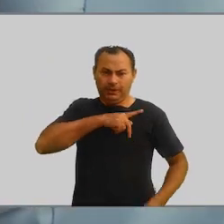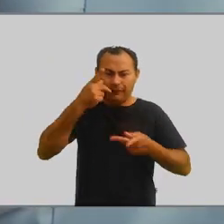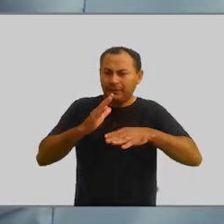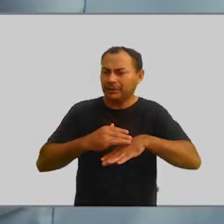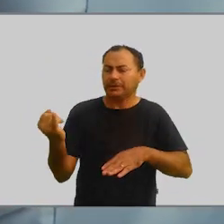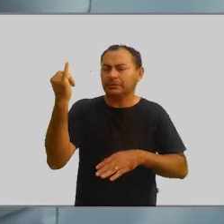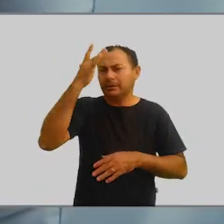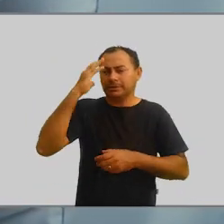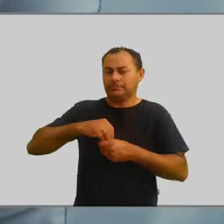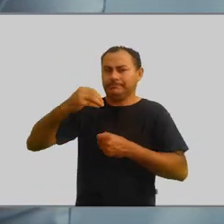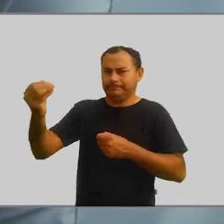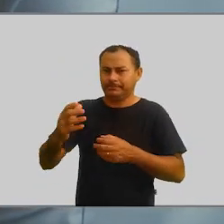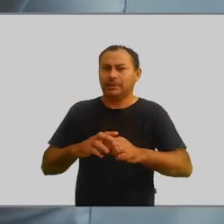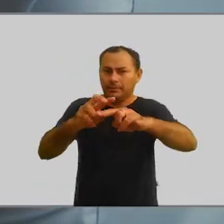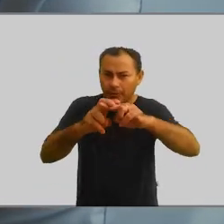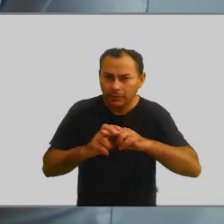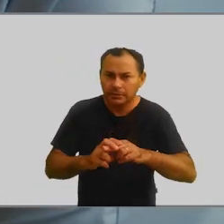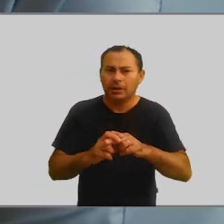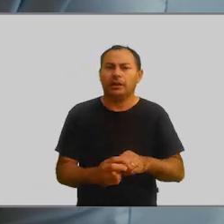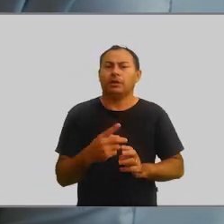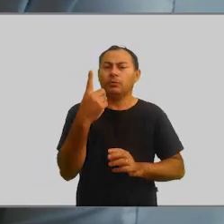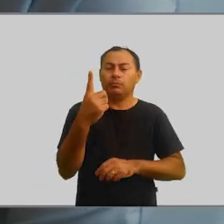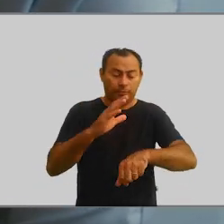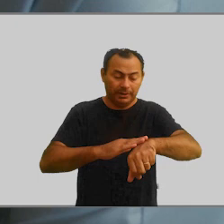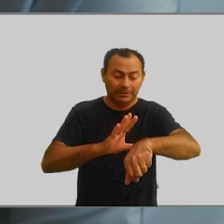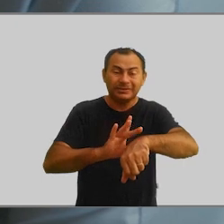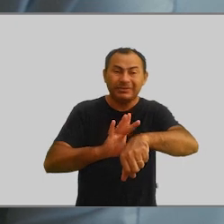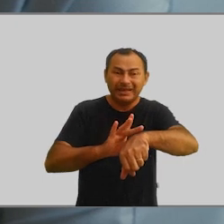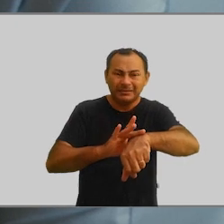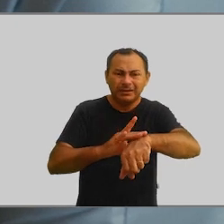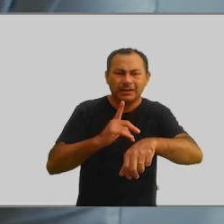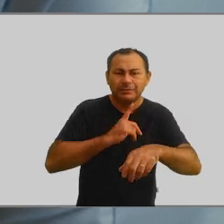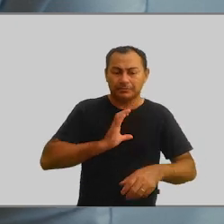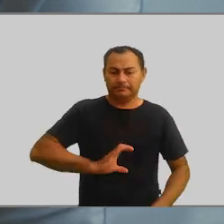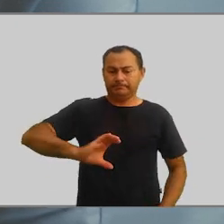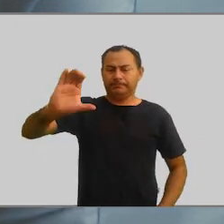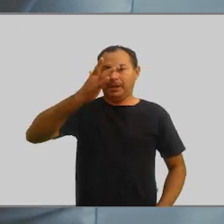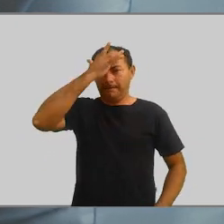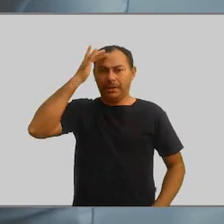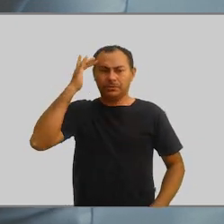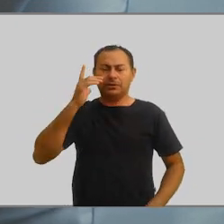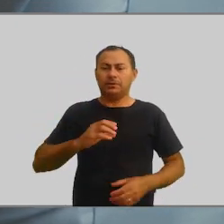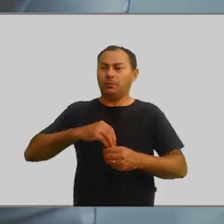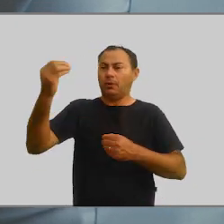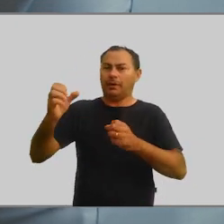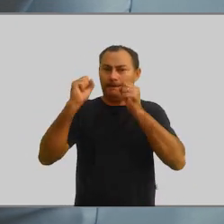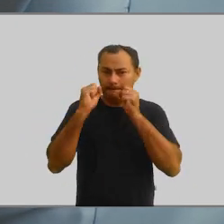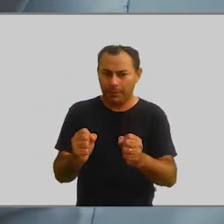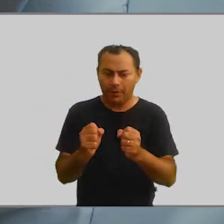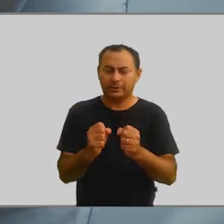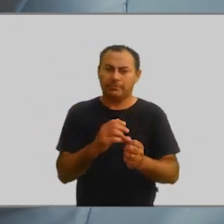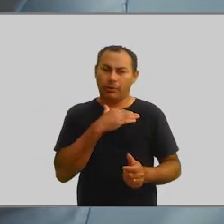do que o homem exterior. É por isso que, em uma situação de doença, por exemplo, temos a confiança que o homem exterior